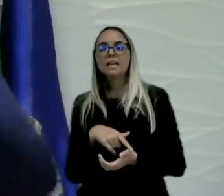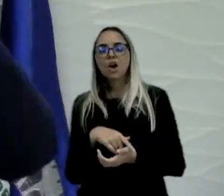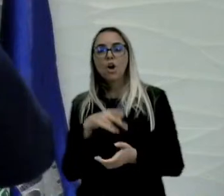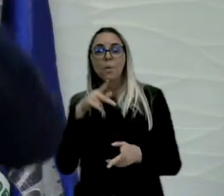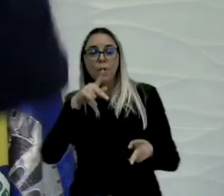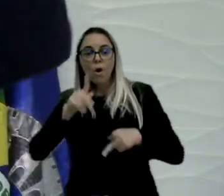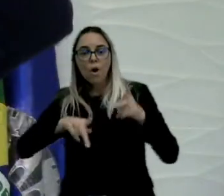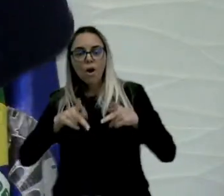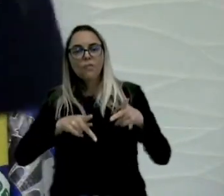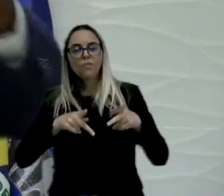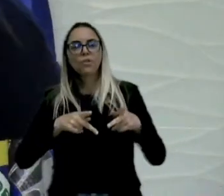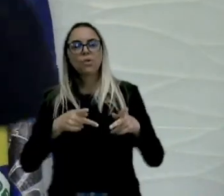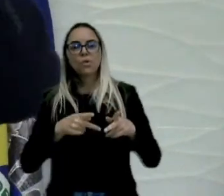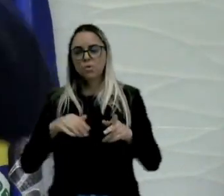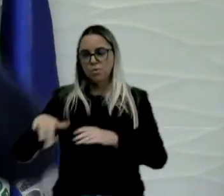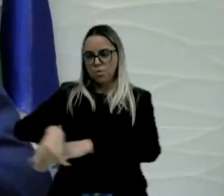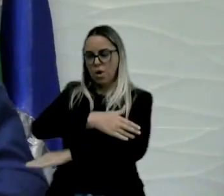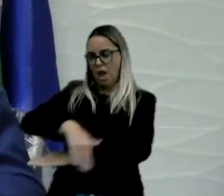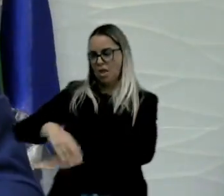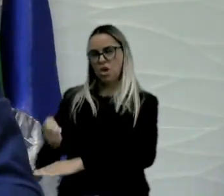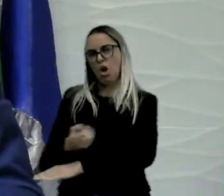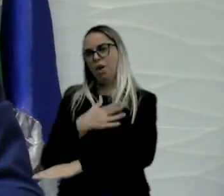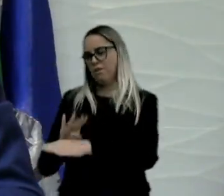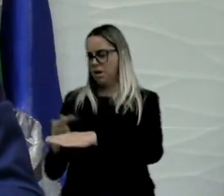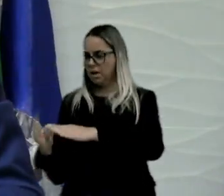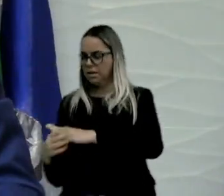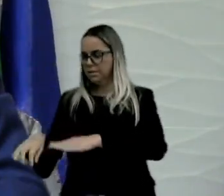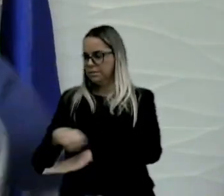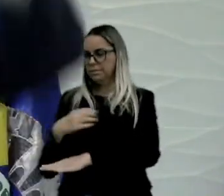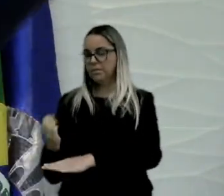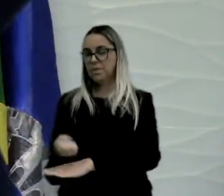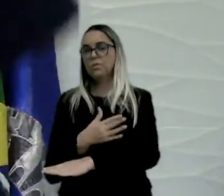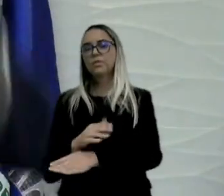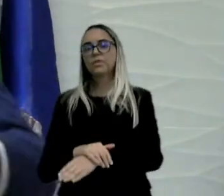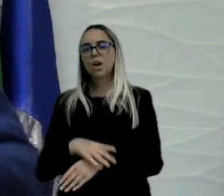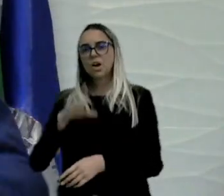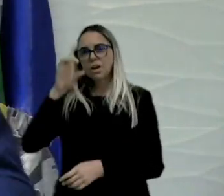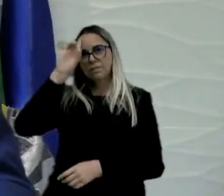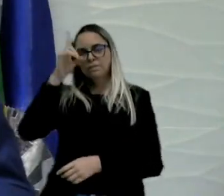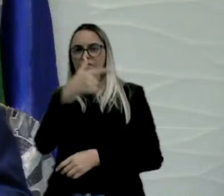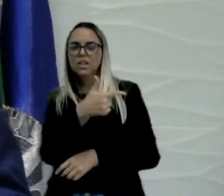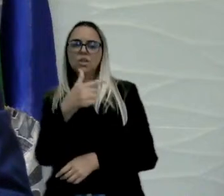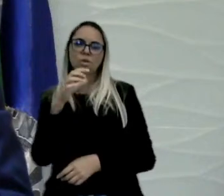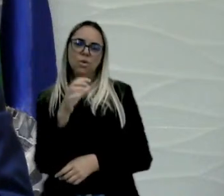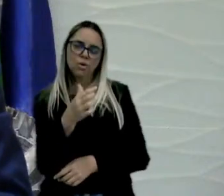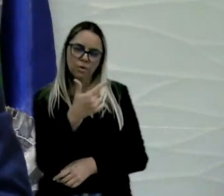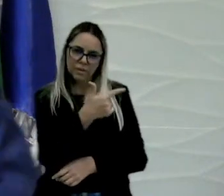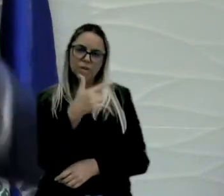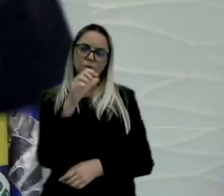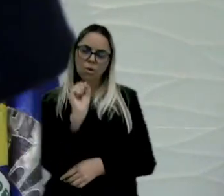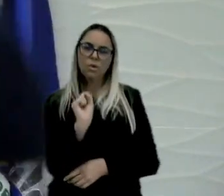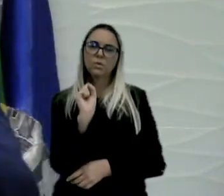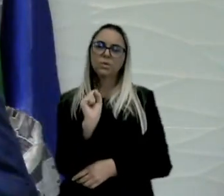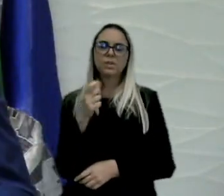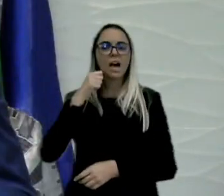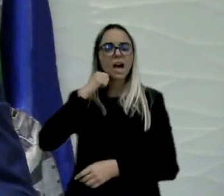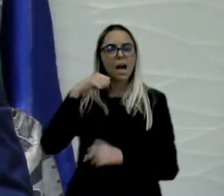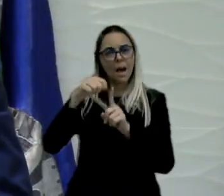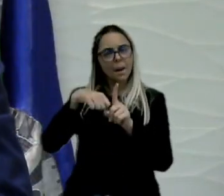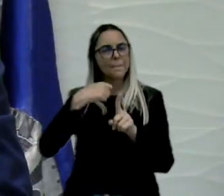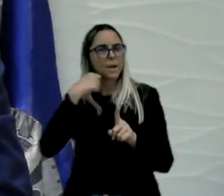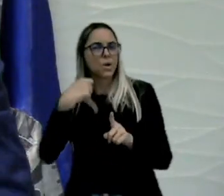agora no dia 28 de de Abril tem uma vereadora naquele bairro que ela se